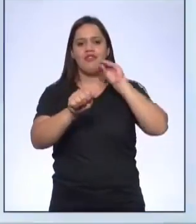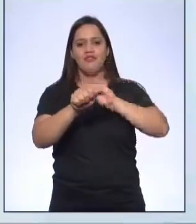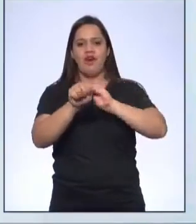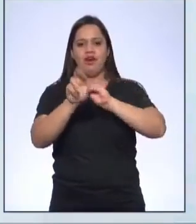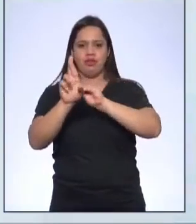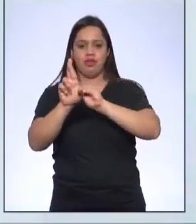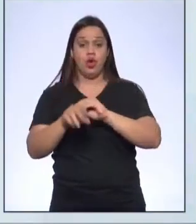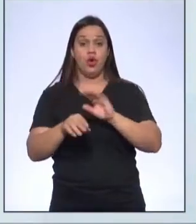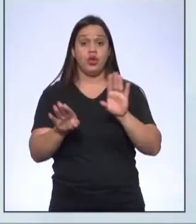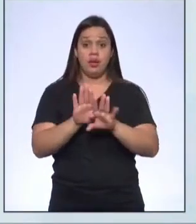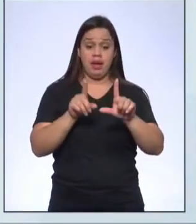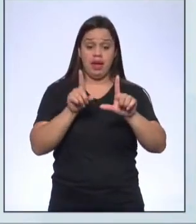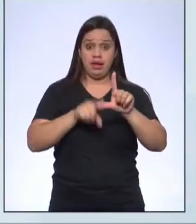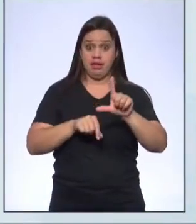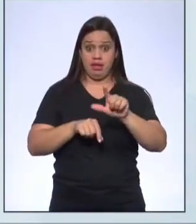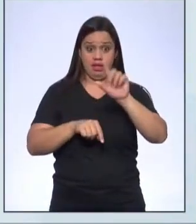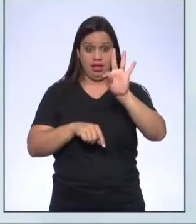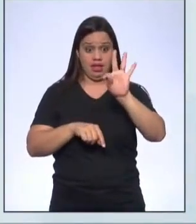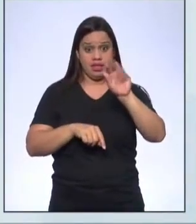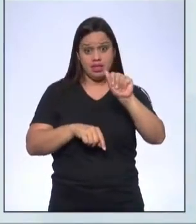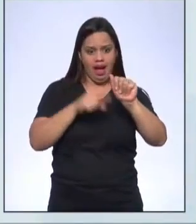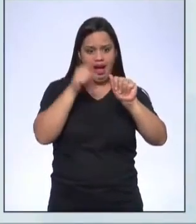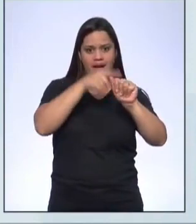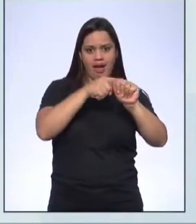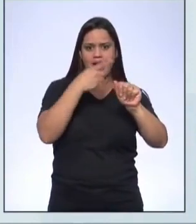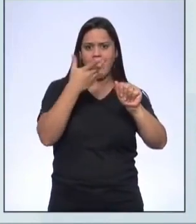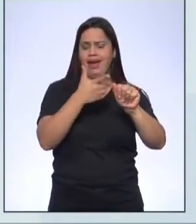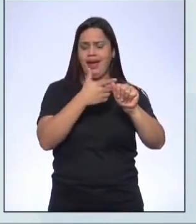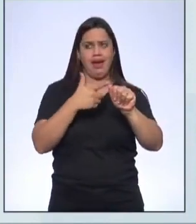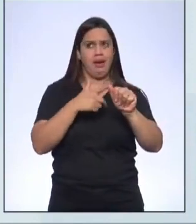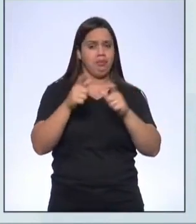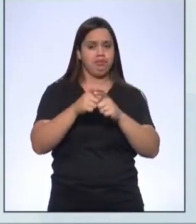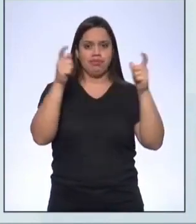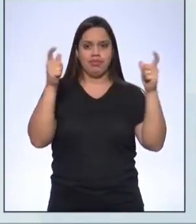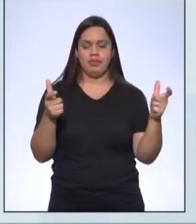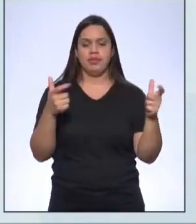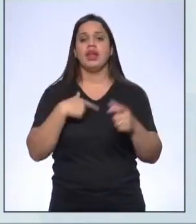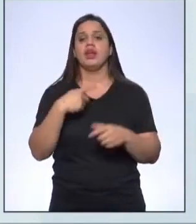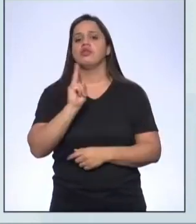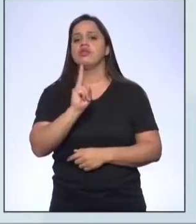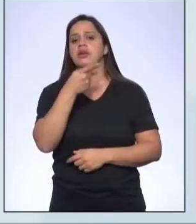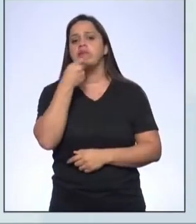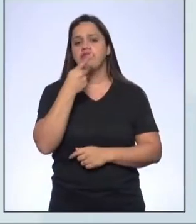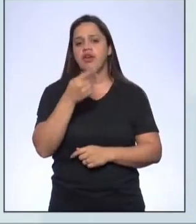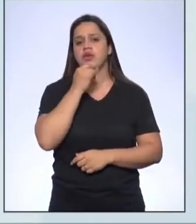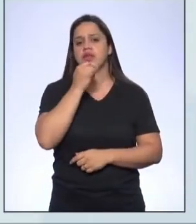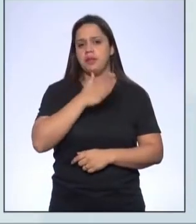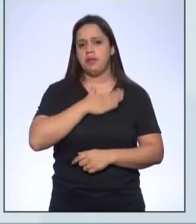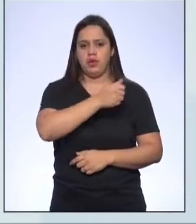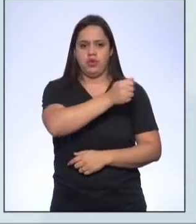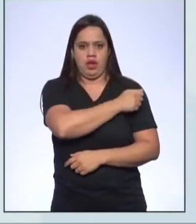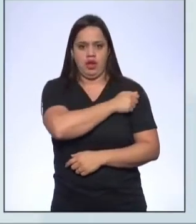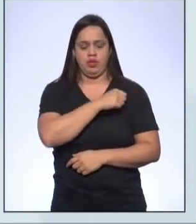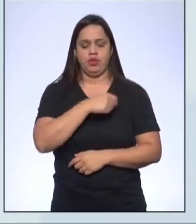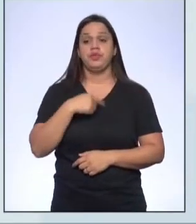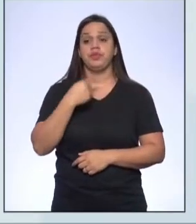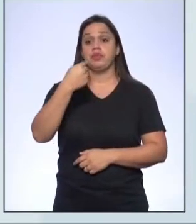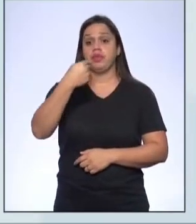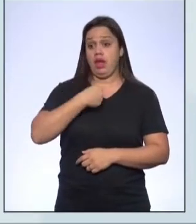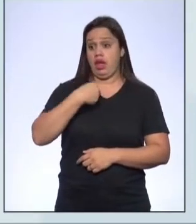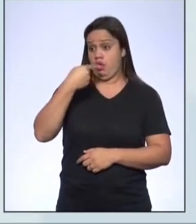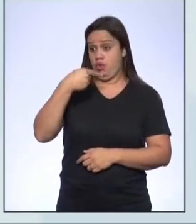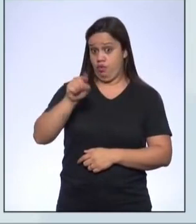campeão. Eu costumo dar um exemplo assim para os meus alunos. Quando, antigamente, a gente falava assim, eu vou para